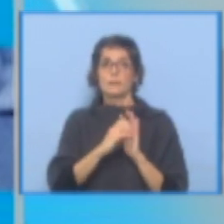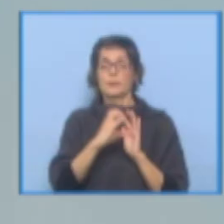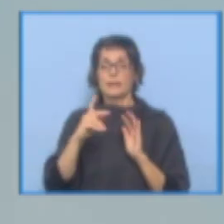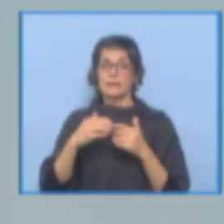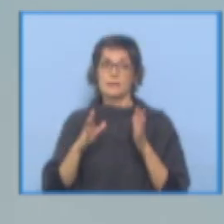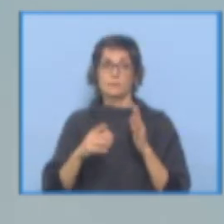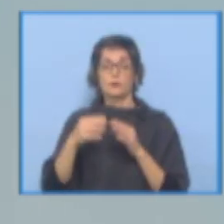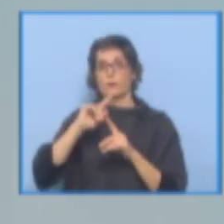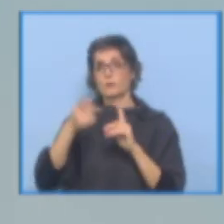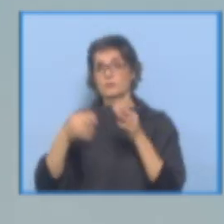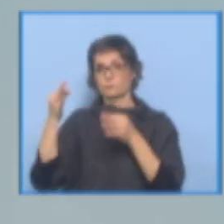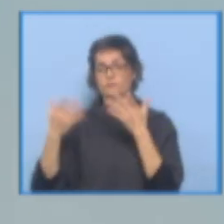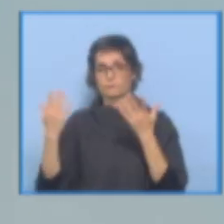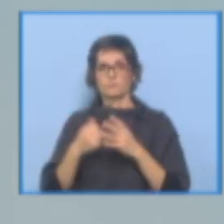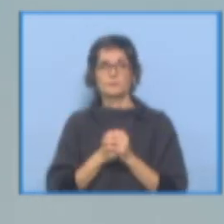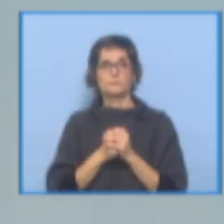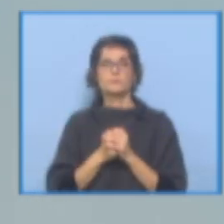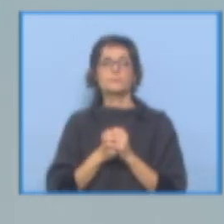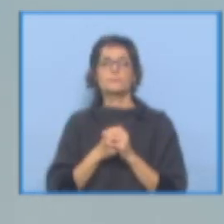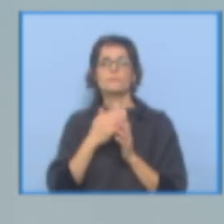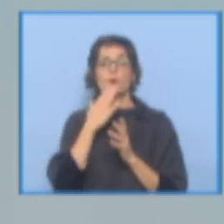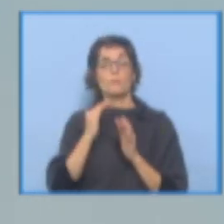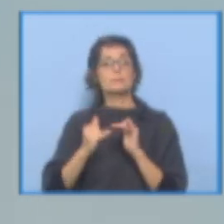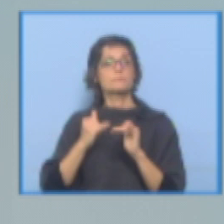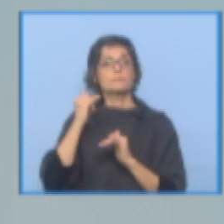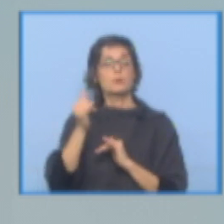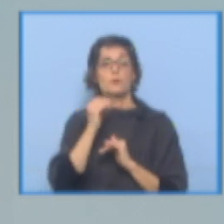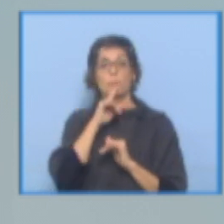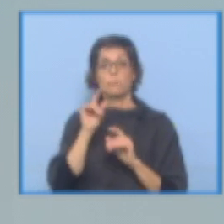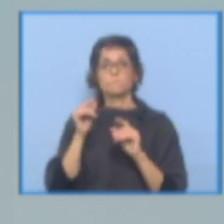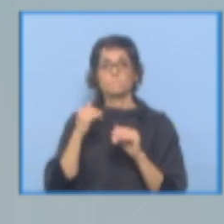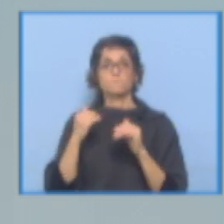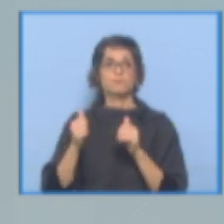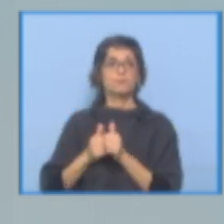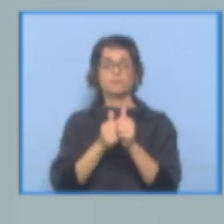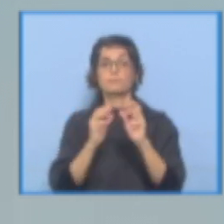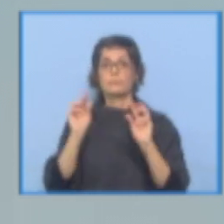Obrigado. Mais logo acompanhe-nos também a nossa edição na rádio, na Antena 1, onde